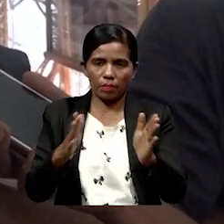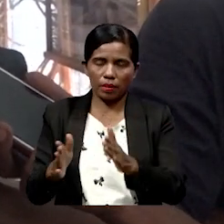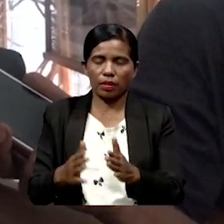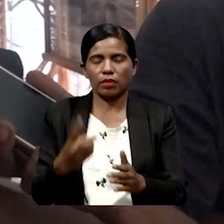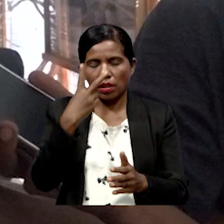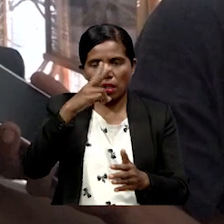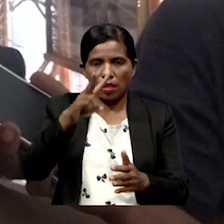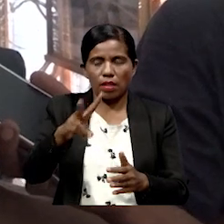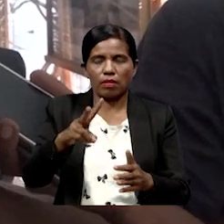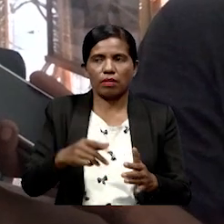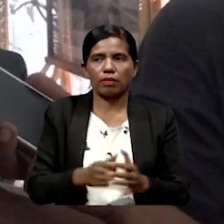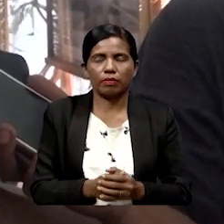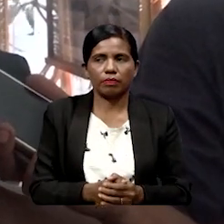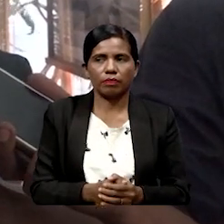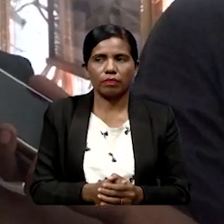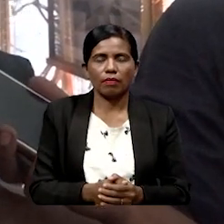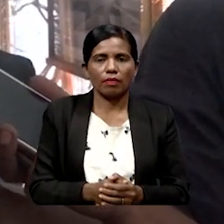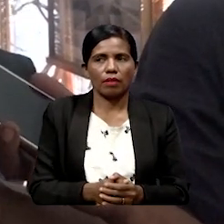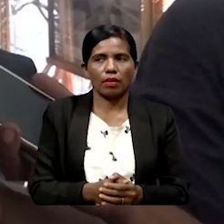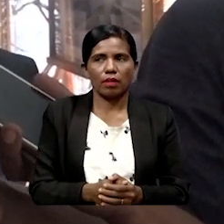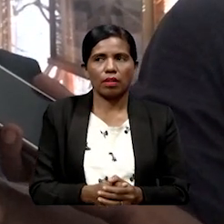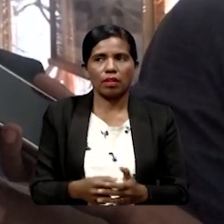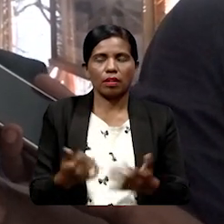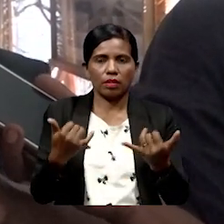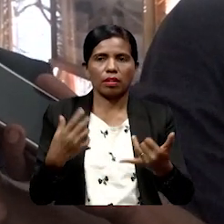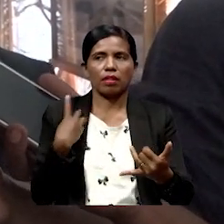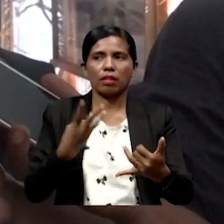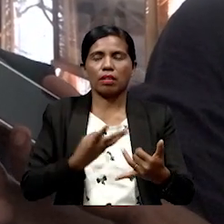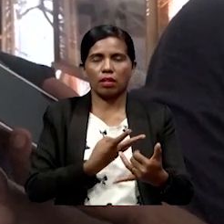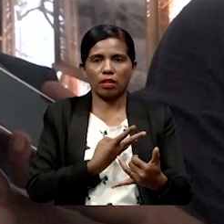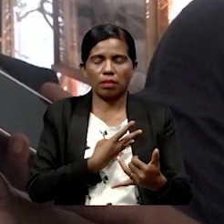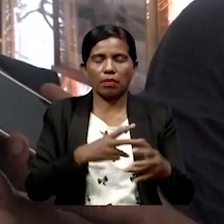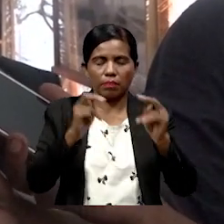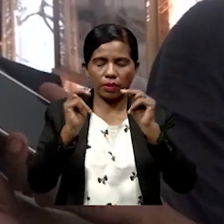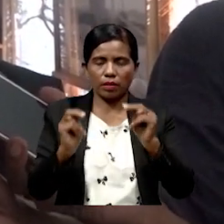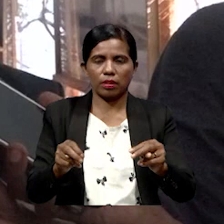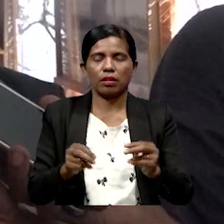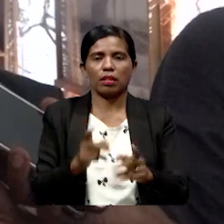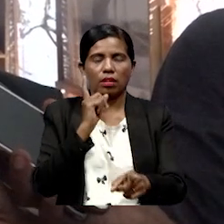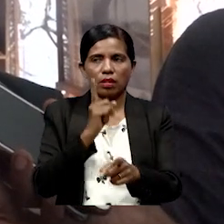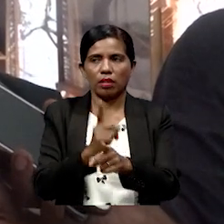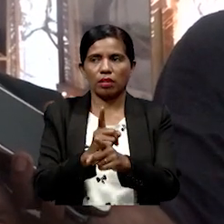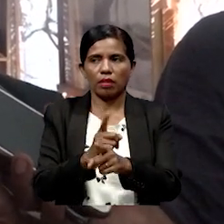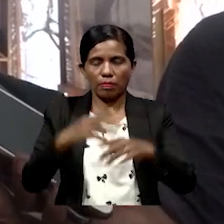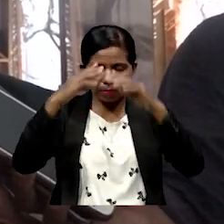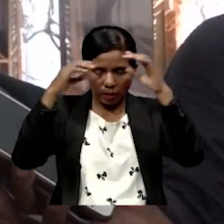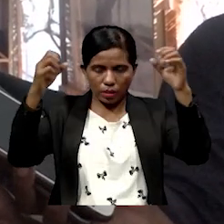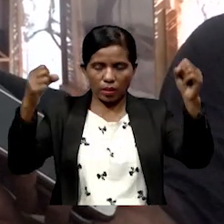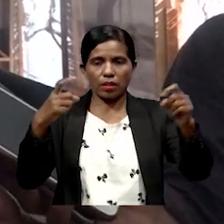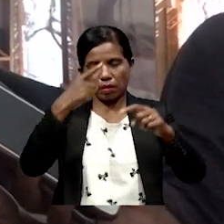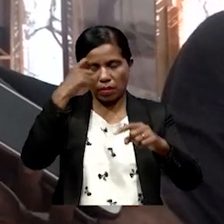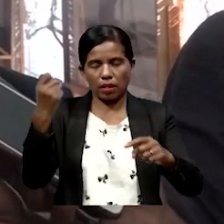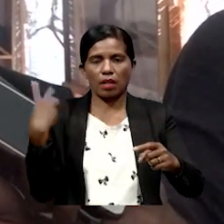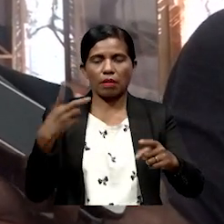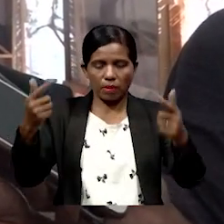hare atividade né evento né agora entidade né maka ami precisa ter teres né maka presidente da república também maka ami aproveita